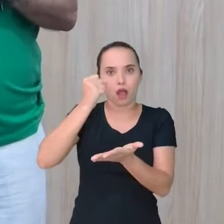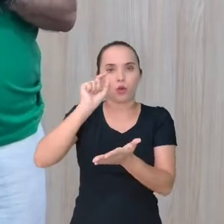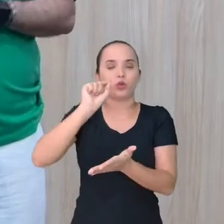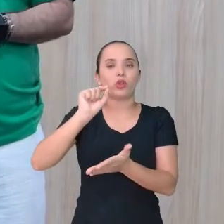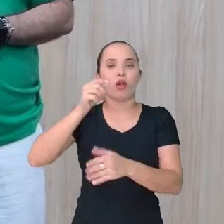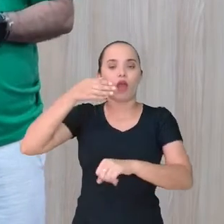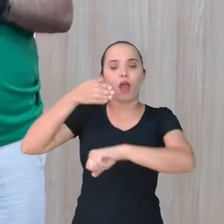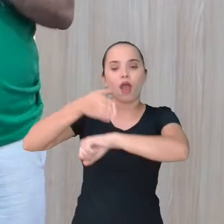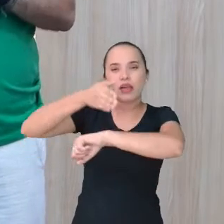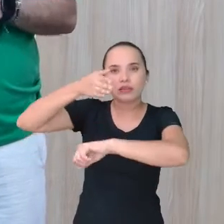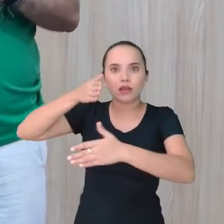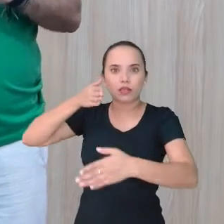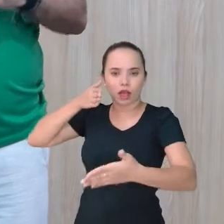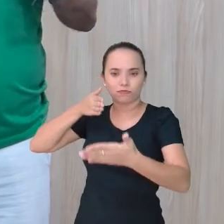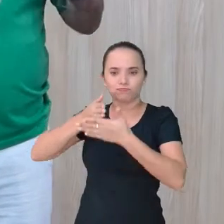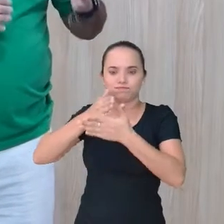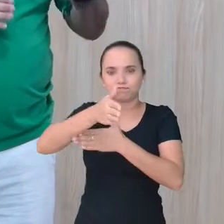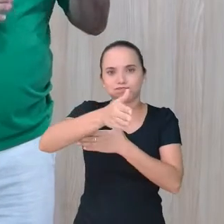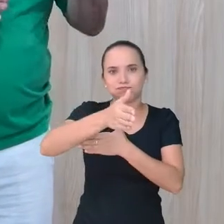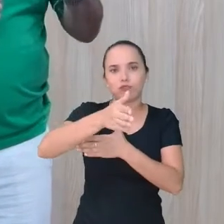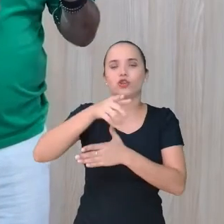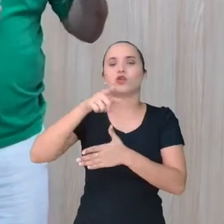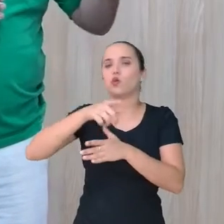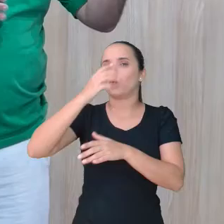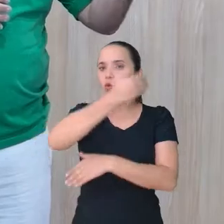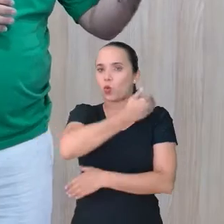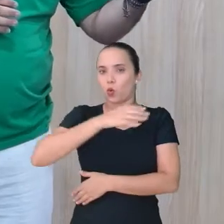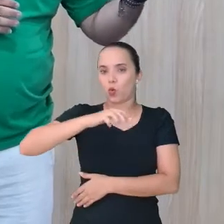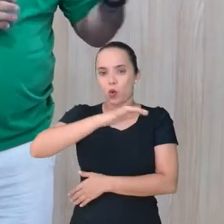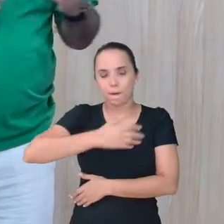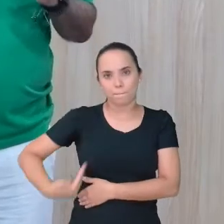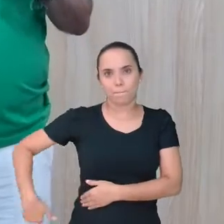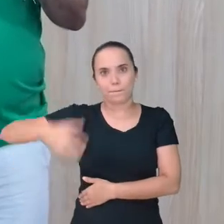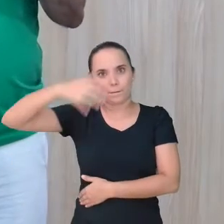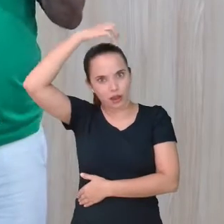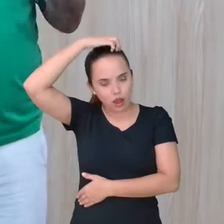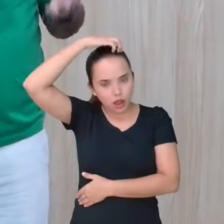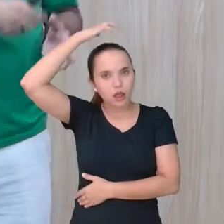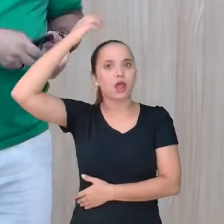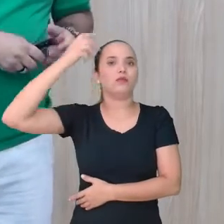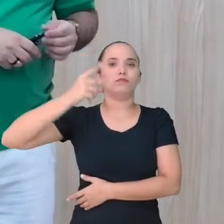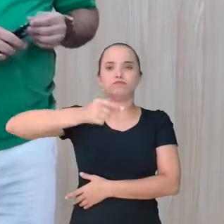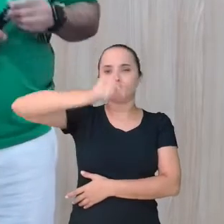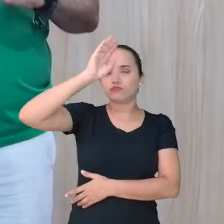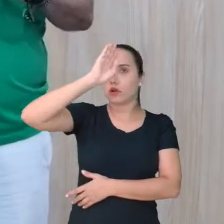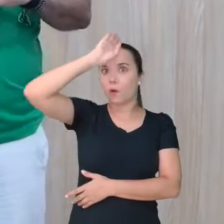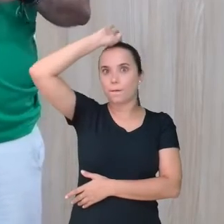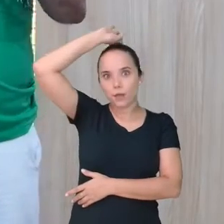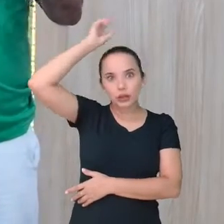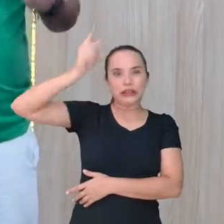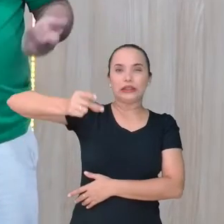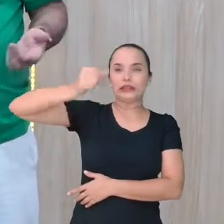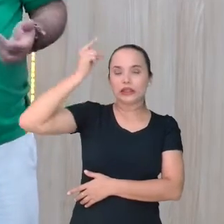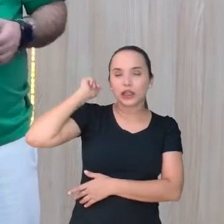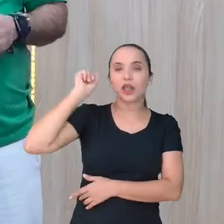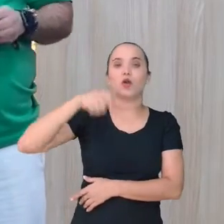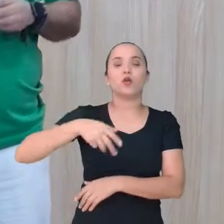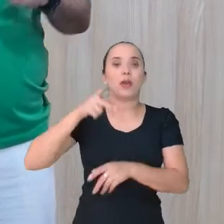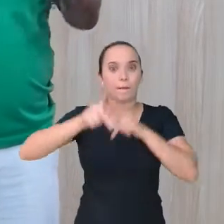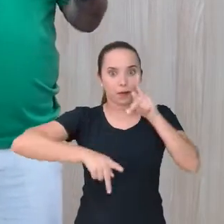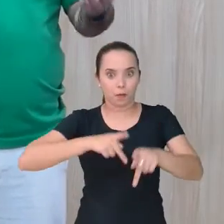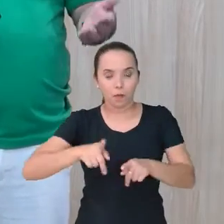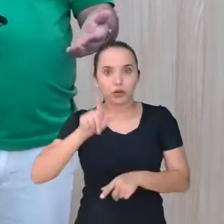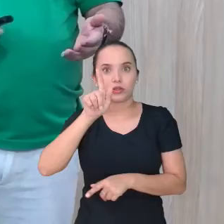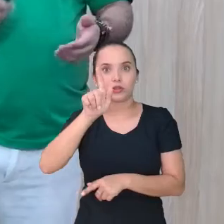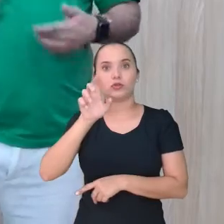antigo Império Romano do Ocidente, cuja capital era Roma. Ele vai ser invadido, né, por povos germânicos. Se